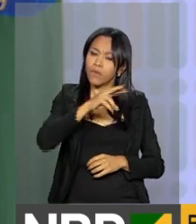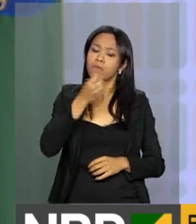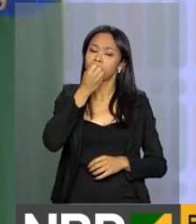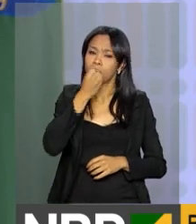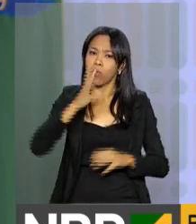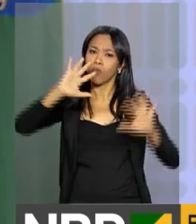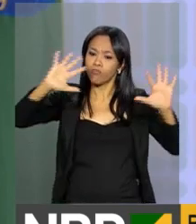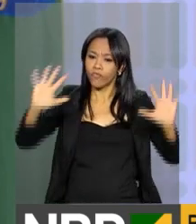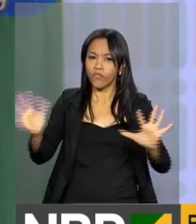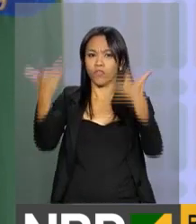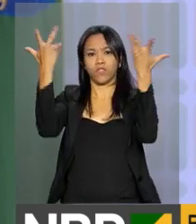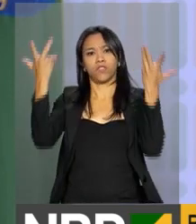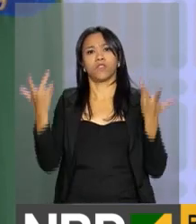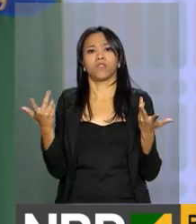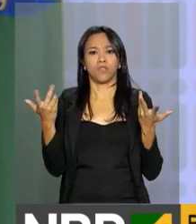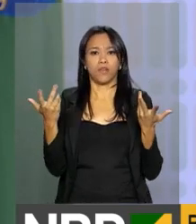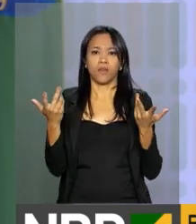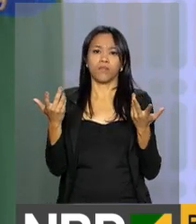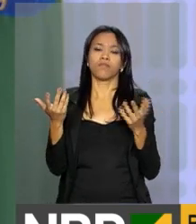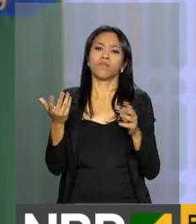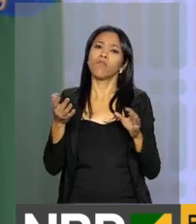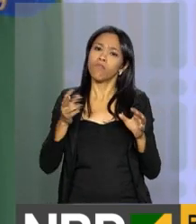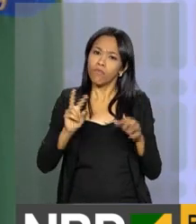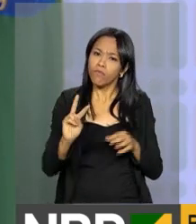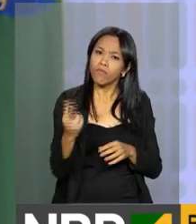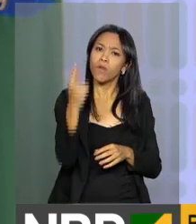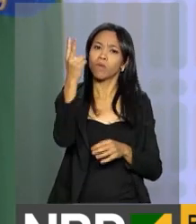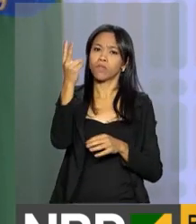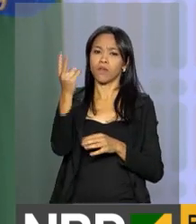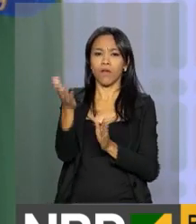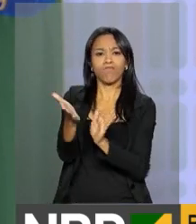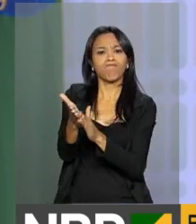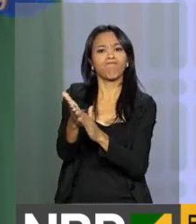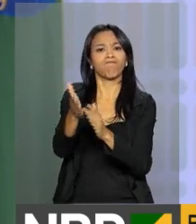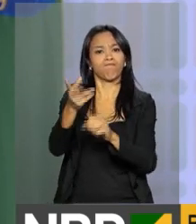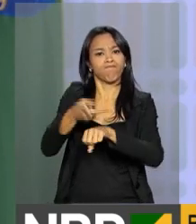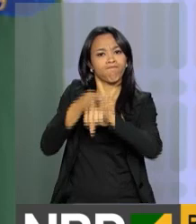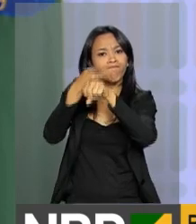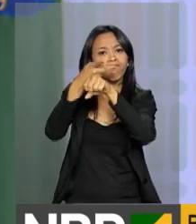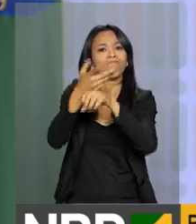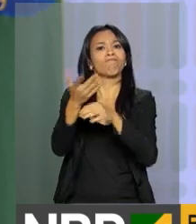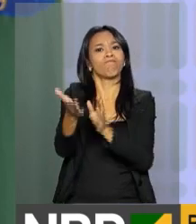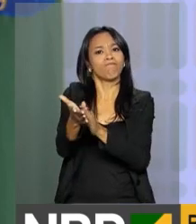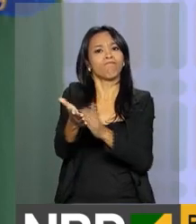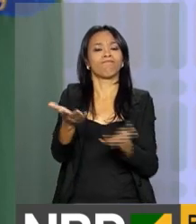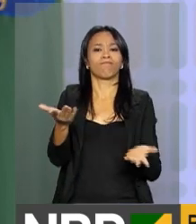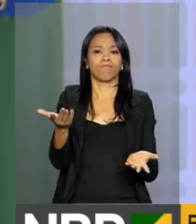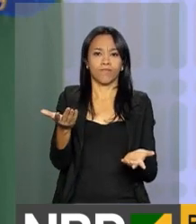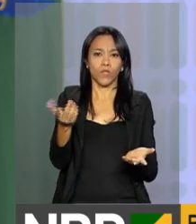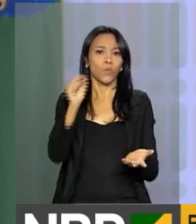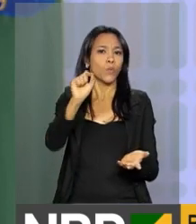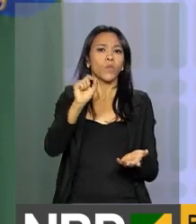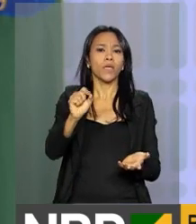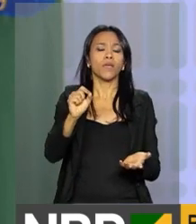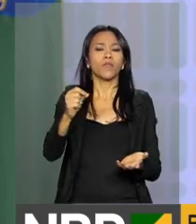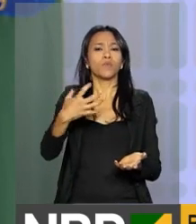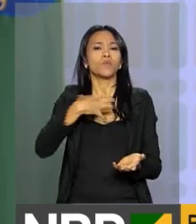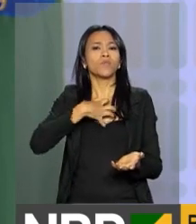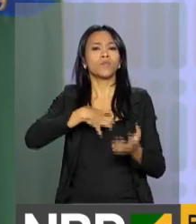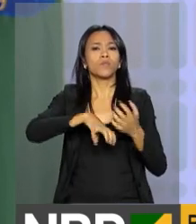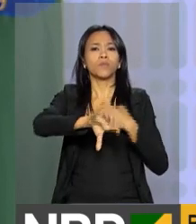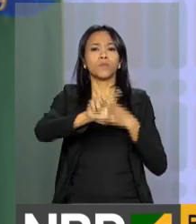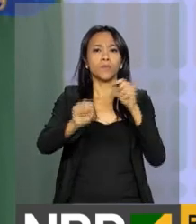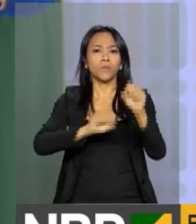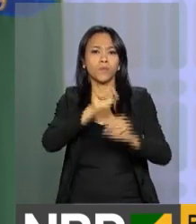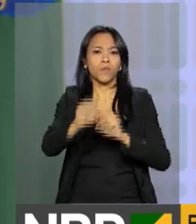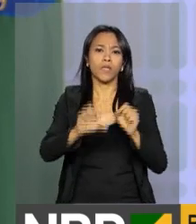comemorar, é bom enaltecer, é bom ressaltar o fenômeno da solidariedade. Porque se essas